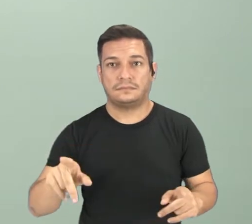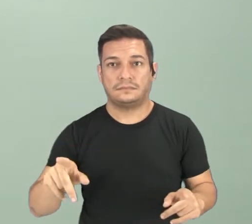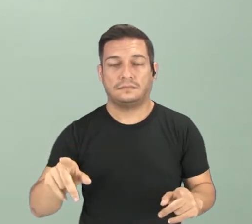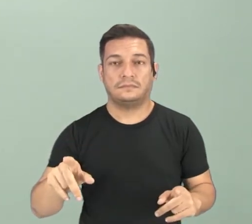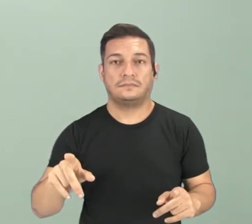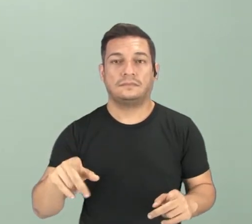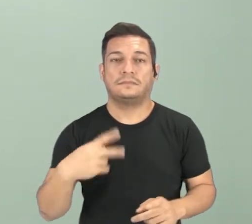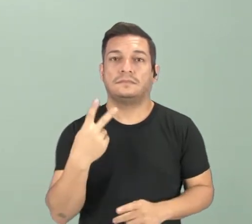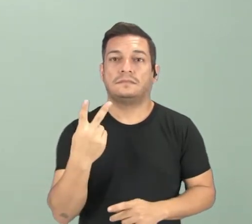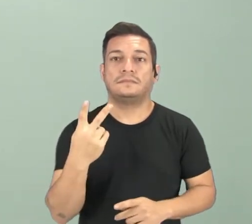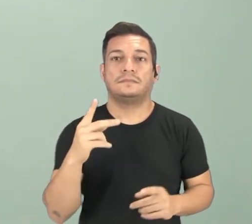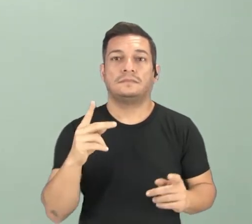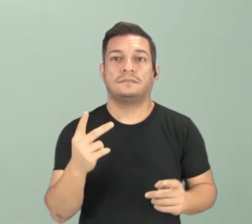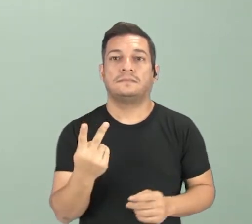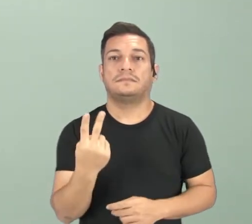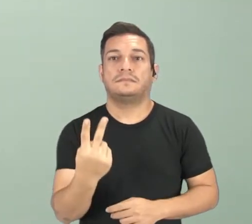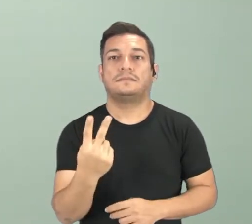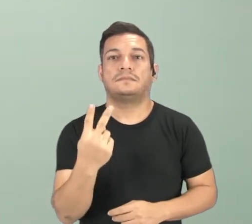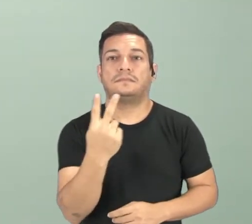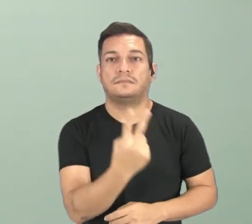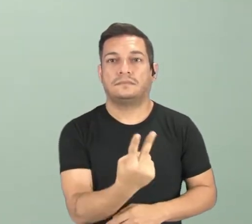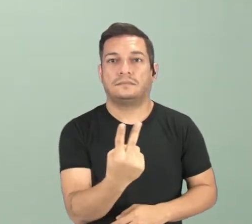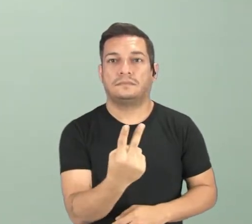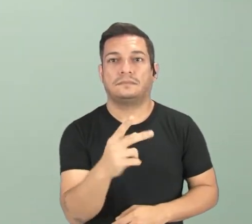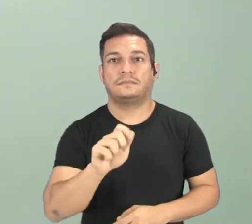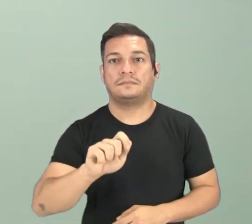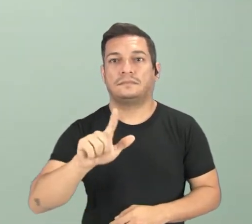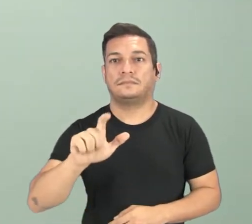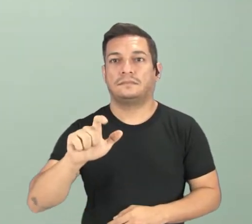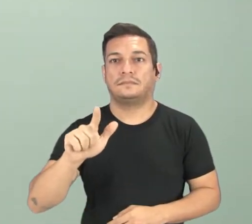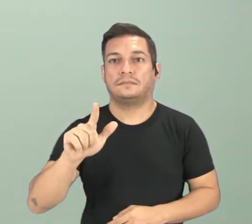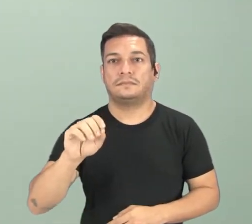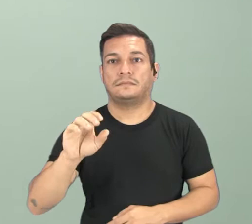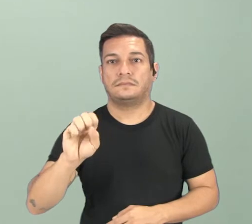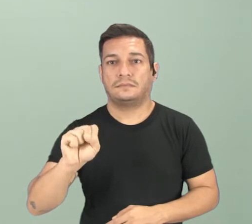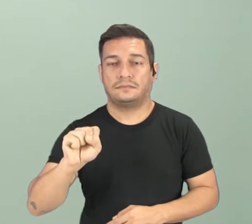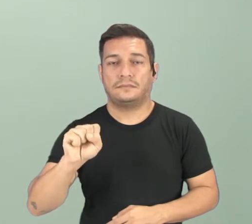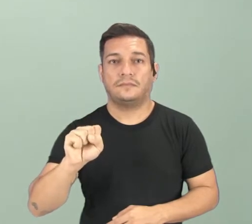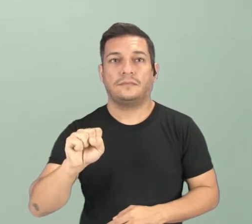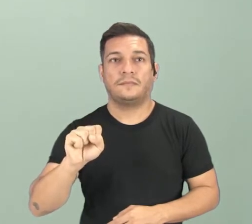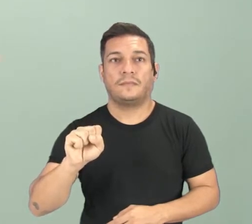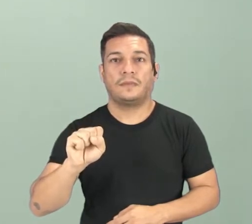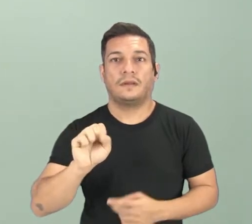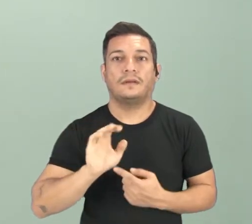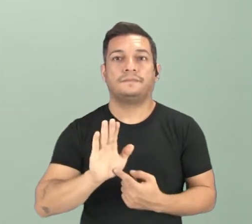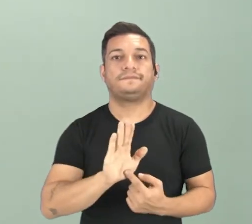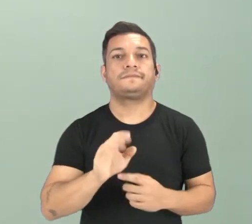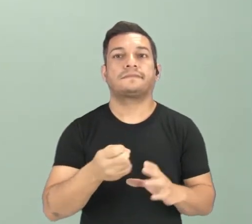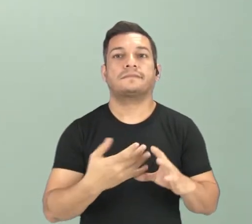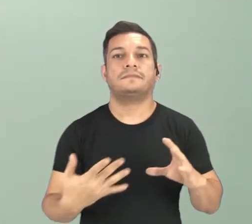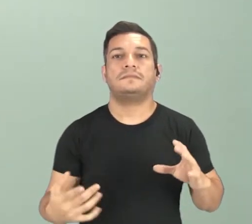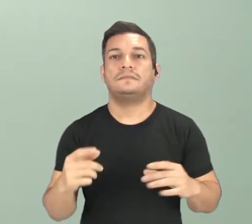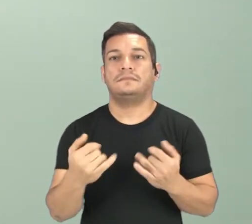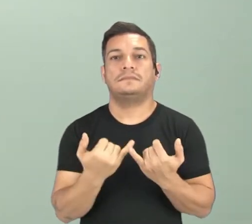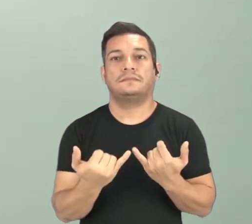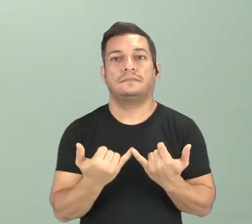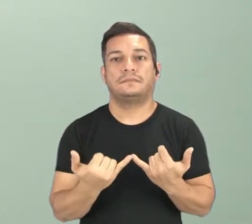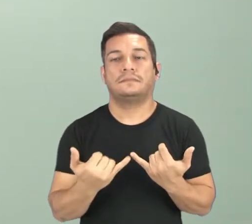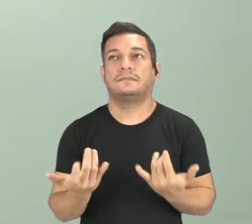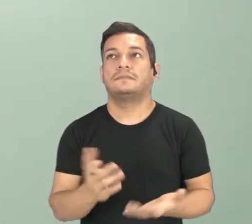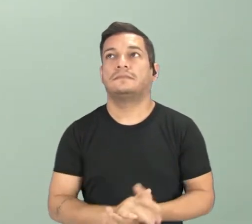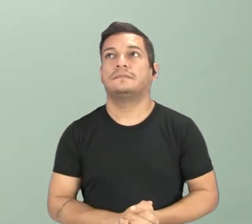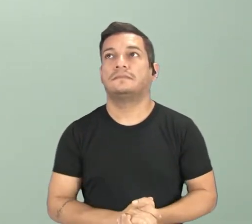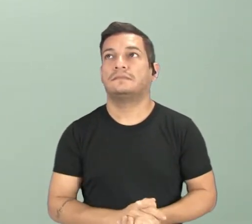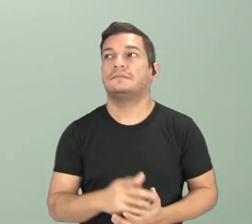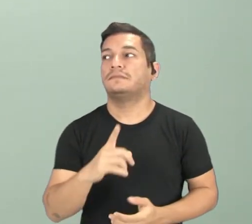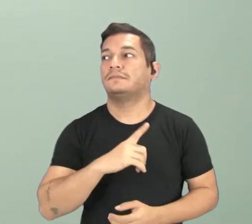diferente em dois pares de alelos ou em dois locos gênicos, enfim, expressando características semelhantes.